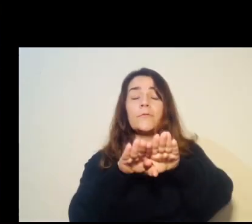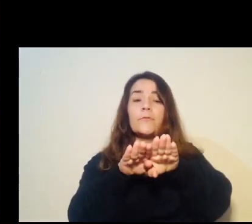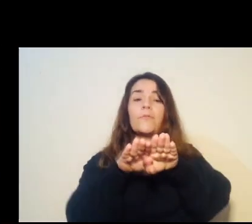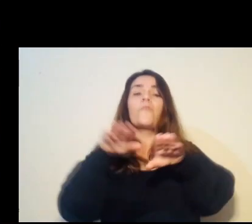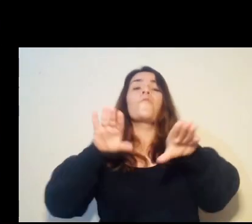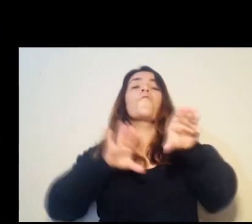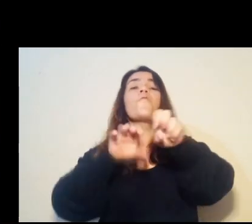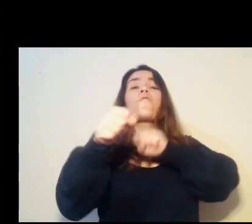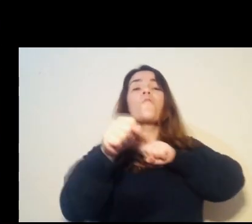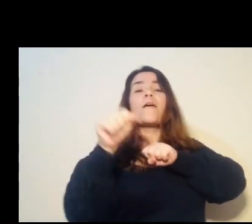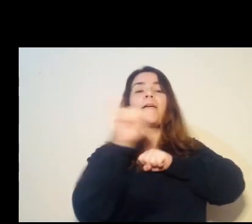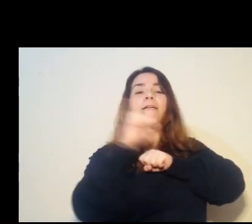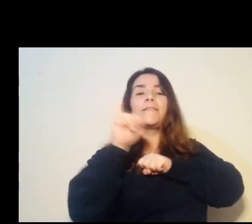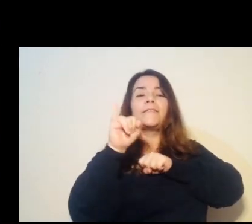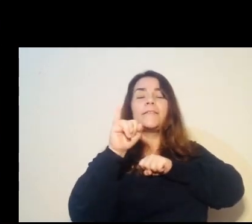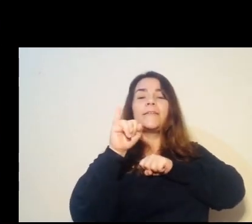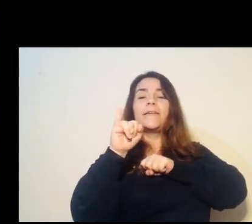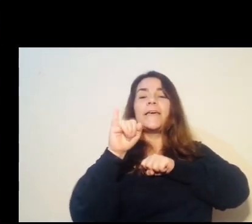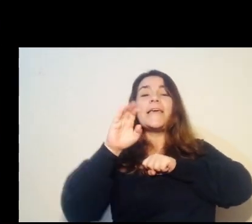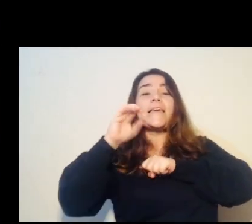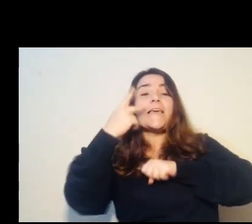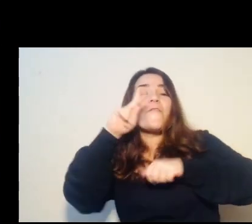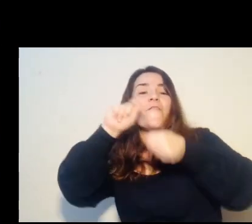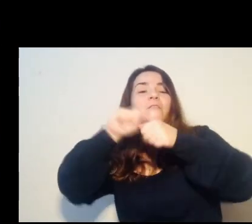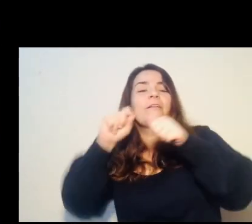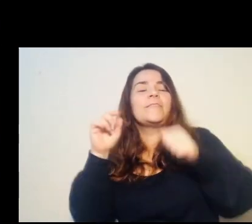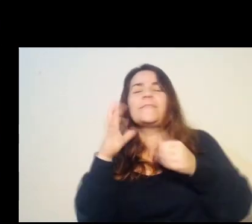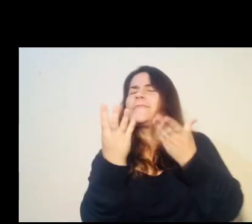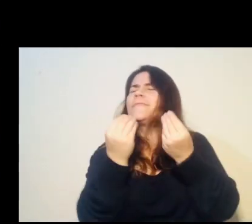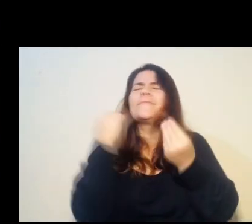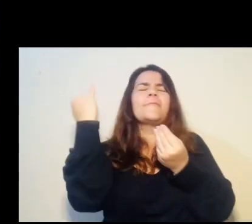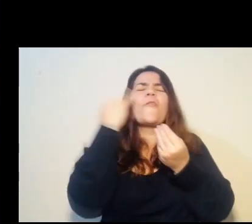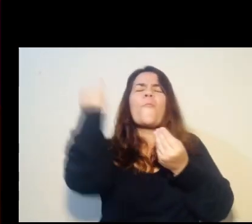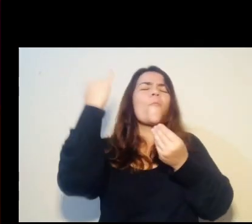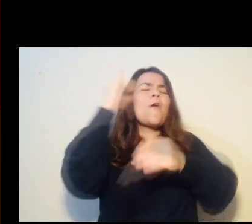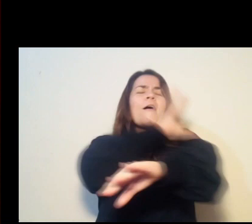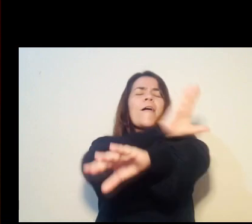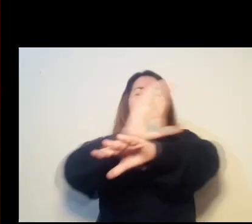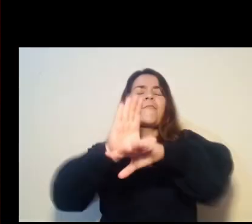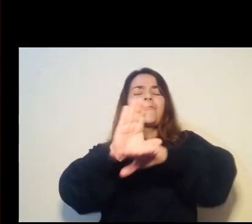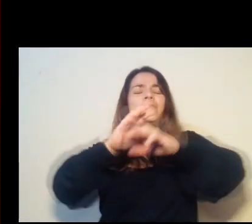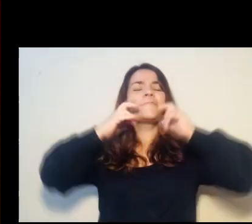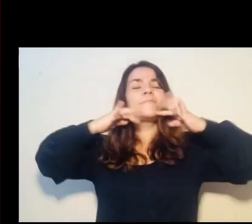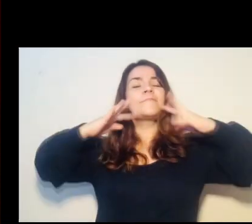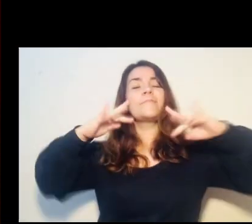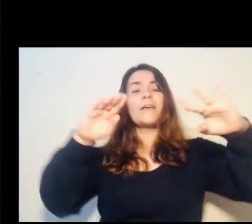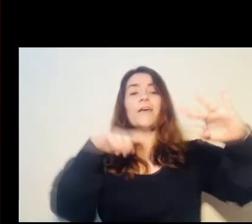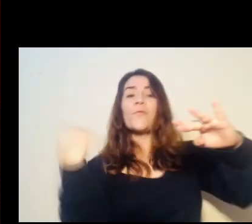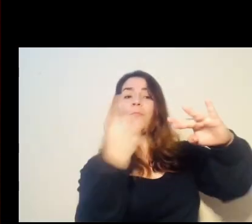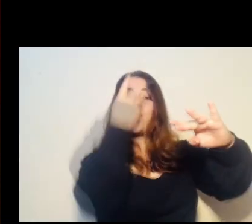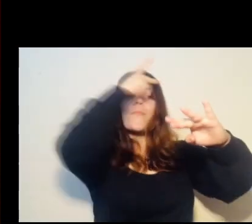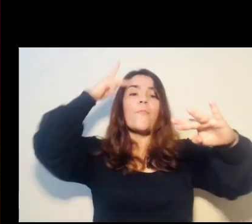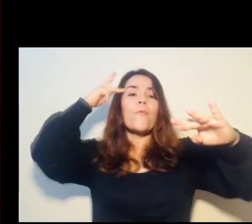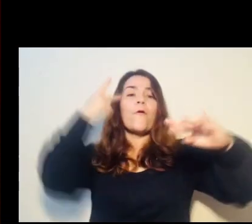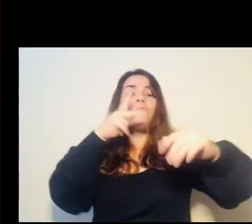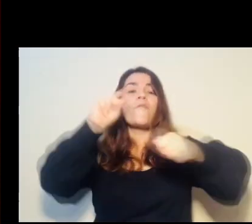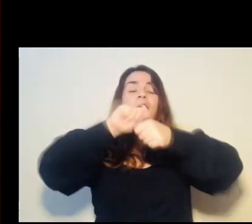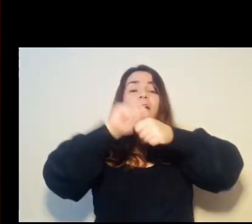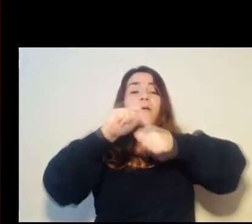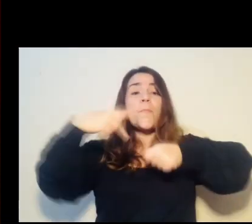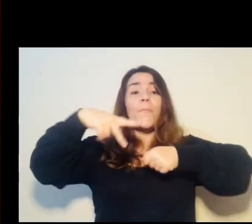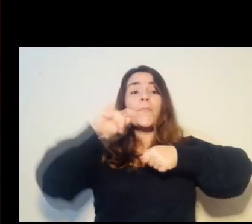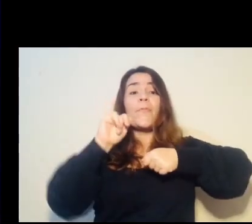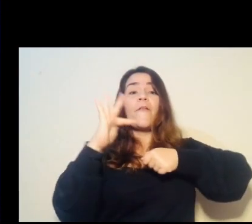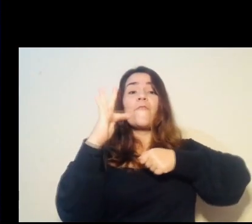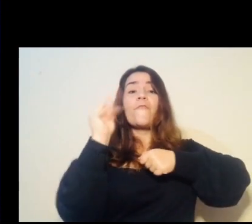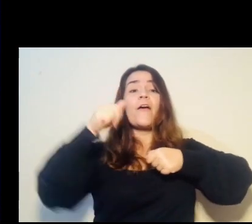nacionalmente. Formada pelos irmãos Biano, que foram importantíssimos para popularizar o instrumento e as